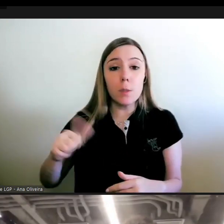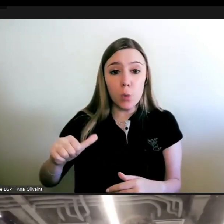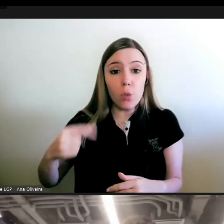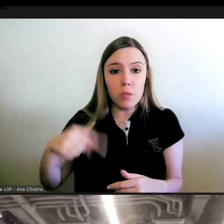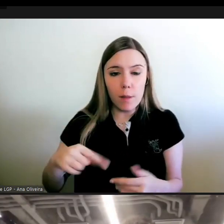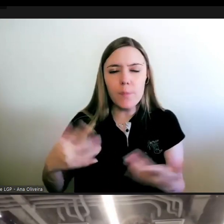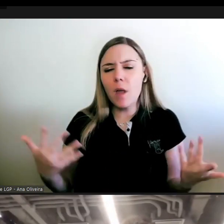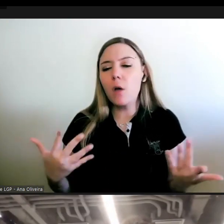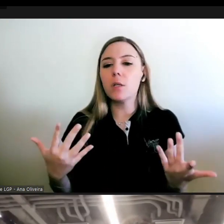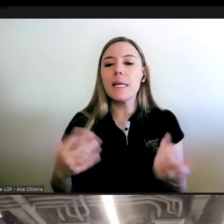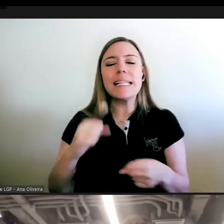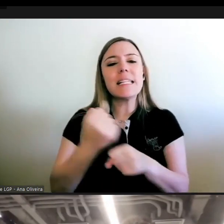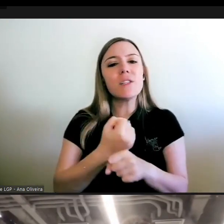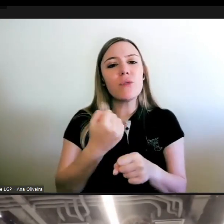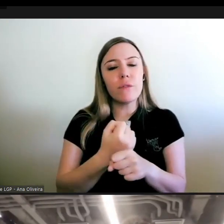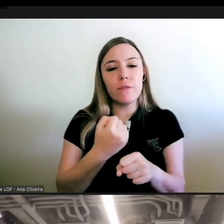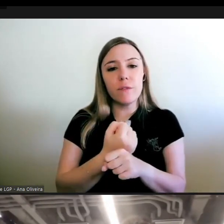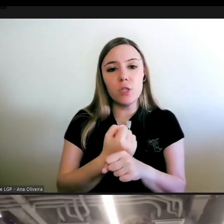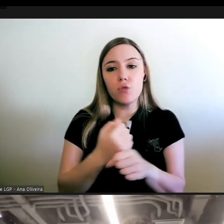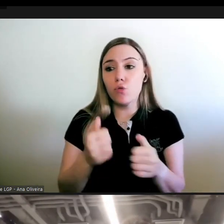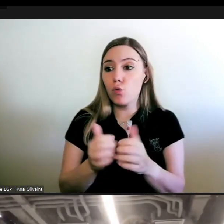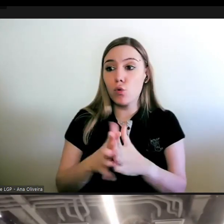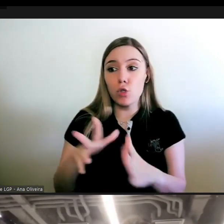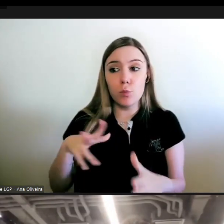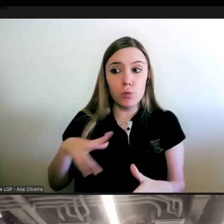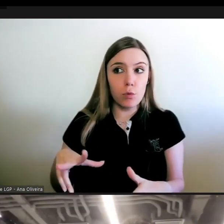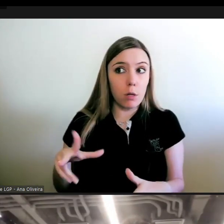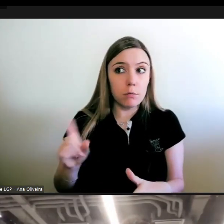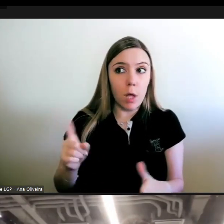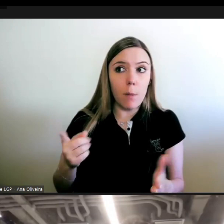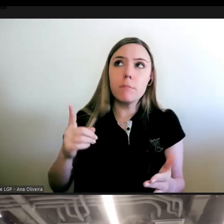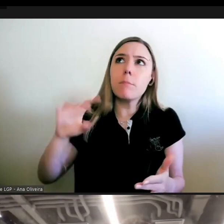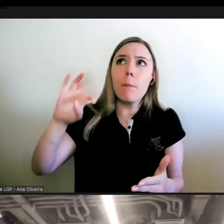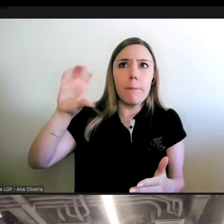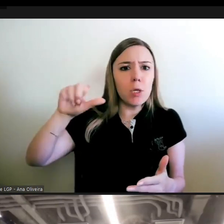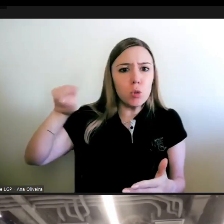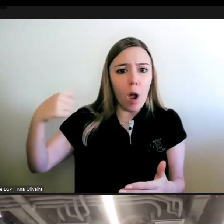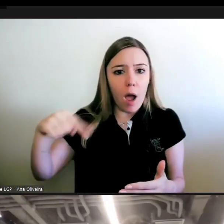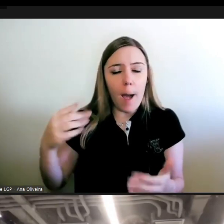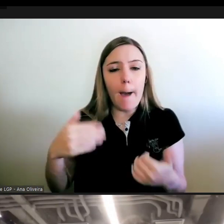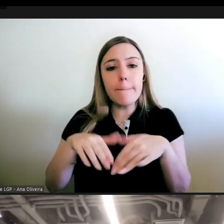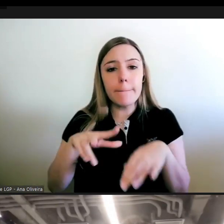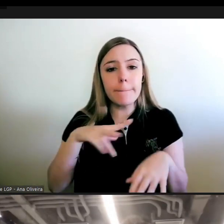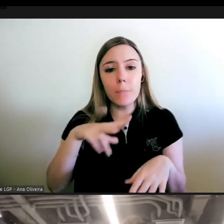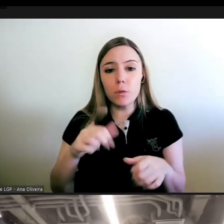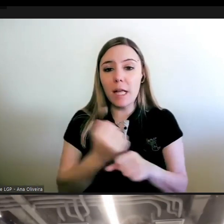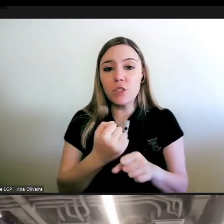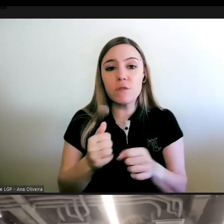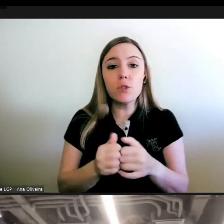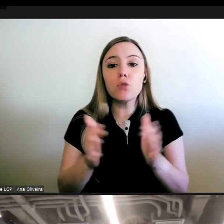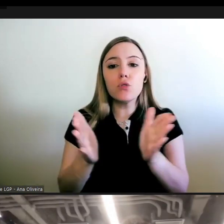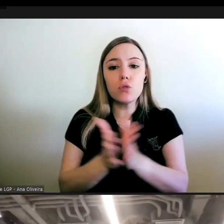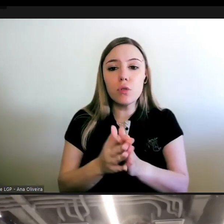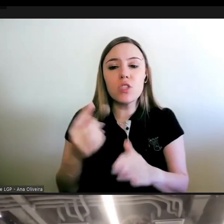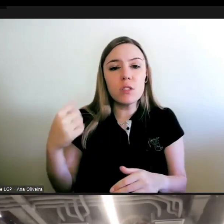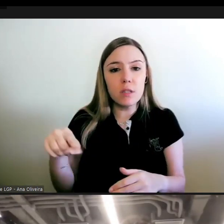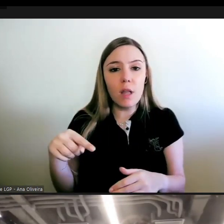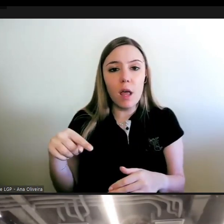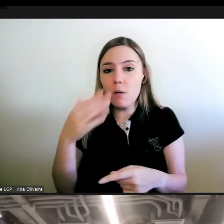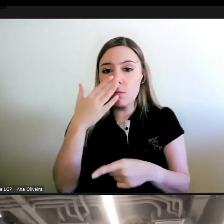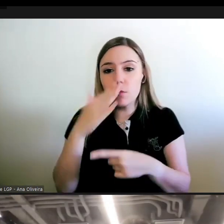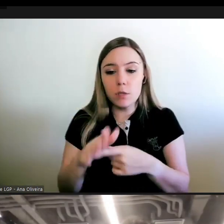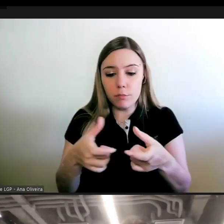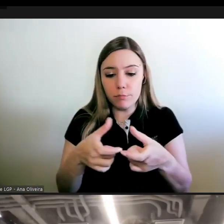todos os serviços, pelo menos em Portugal, noutros países isso já existe, têm, por exemplo, dispensadores de